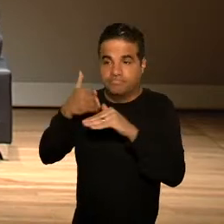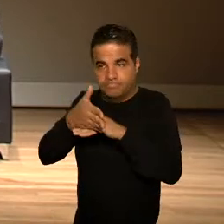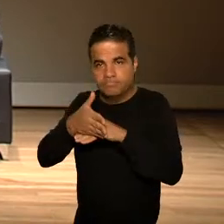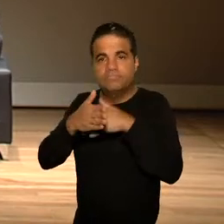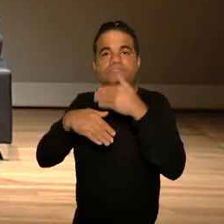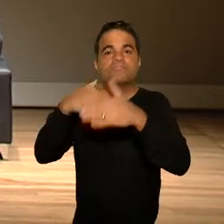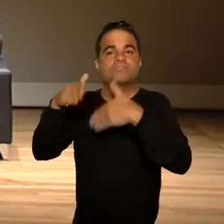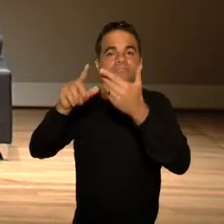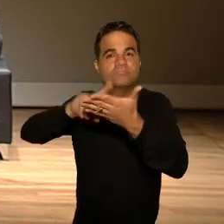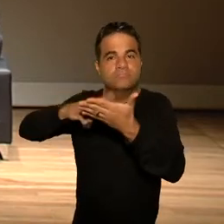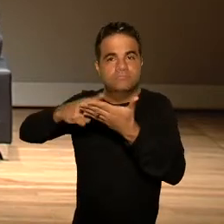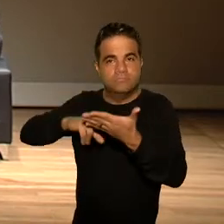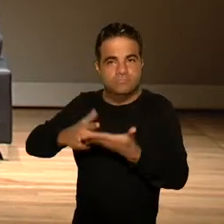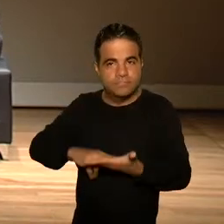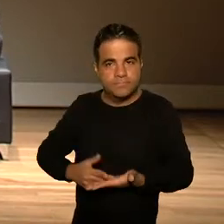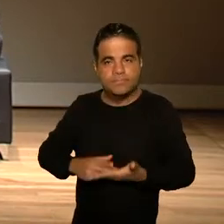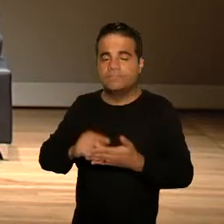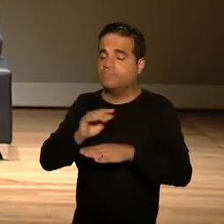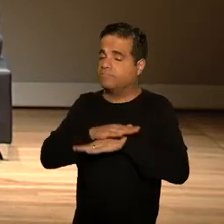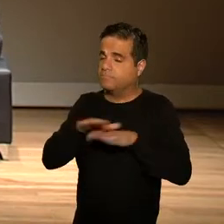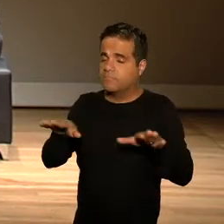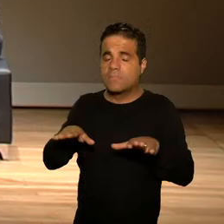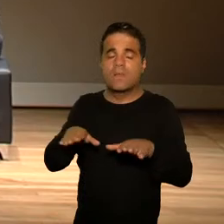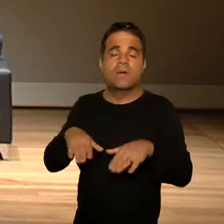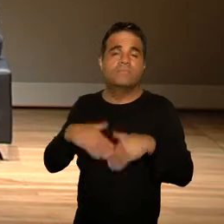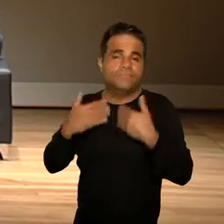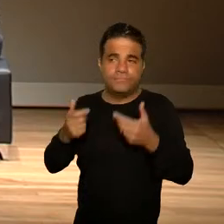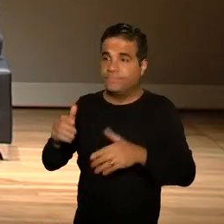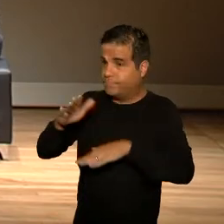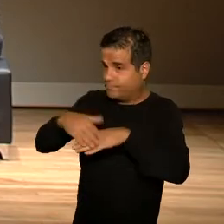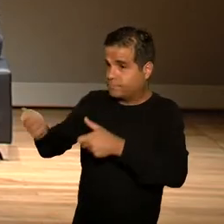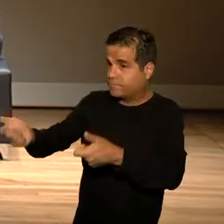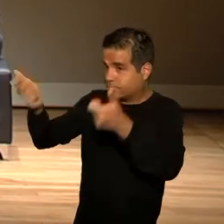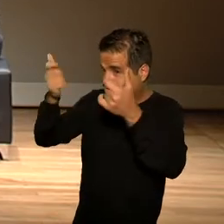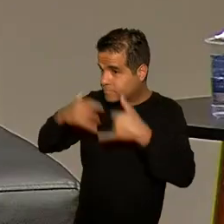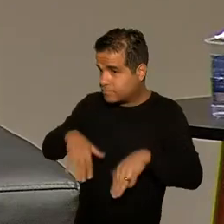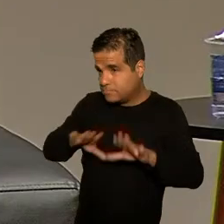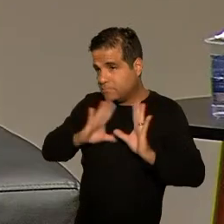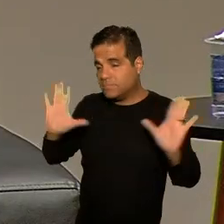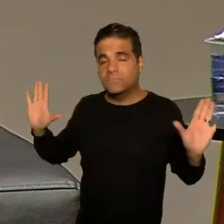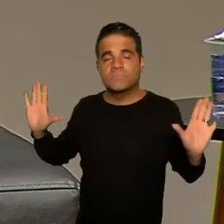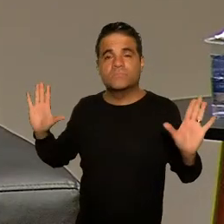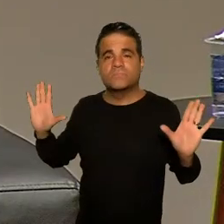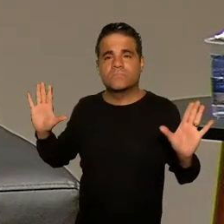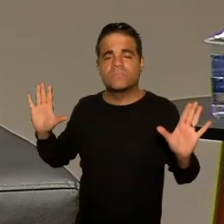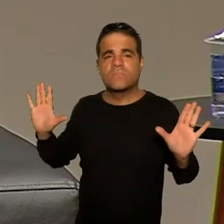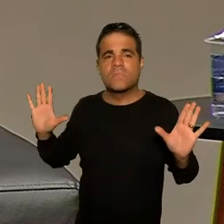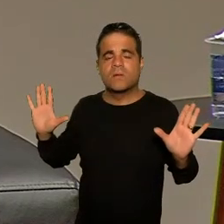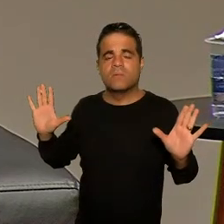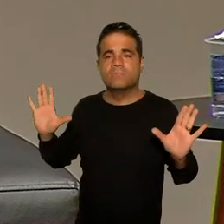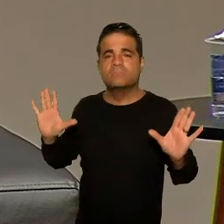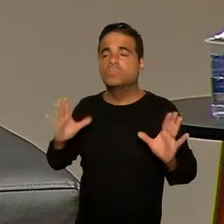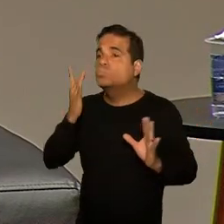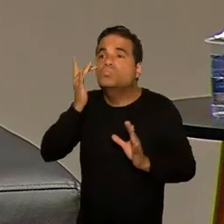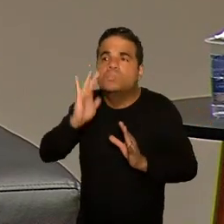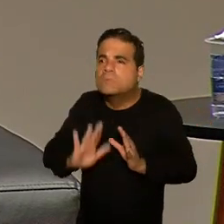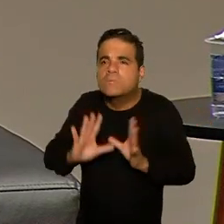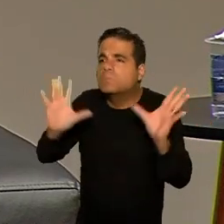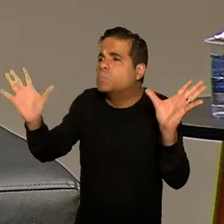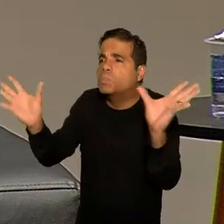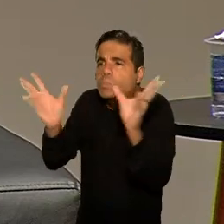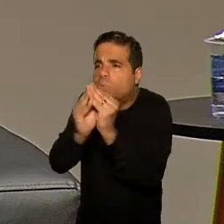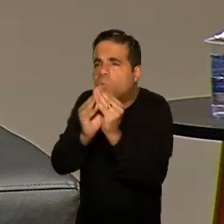esses processos de tradução então eu talvez Como você mesmo disse né talvez não sei se